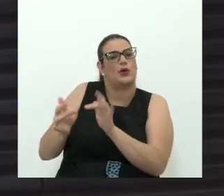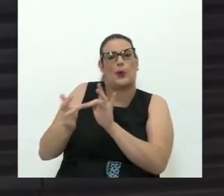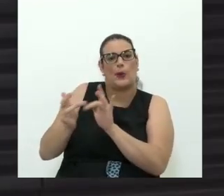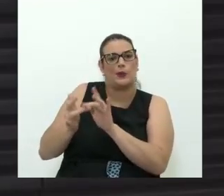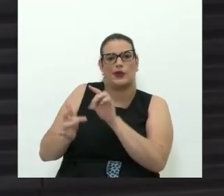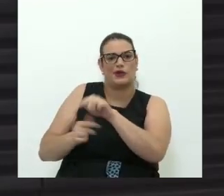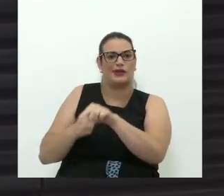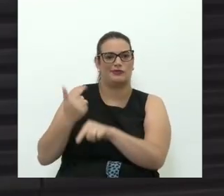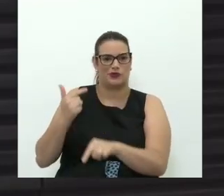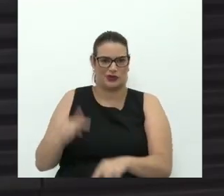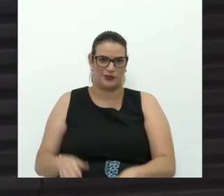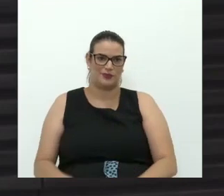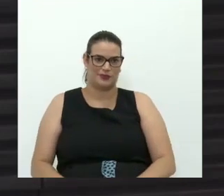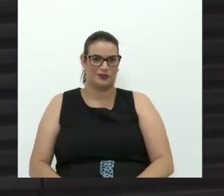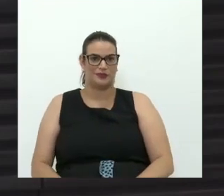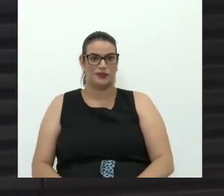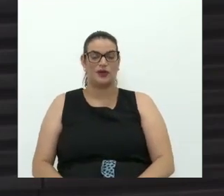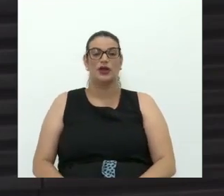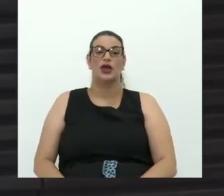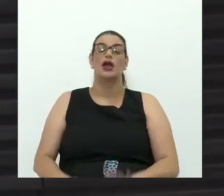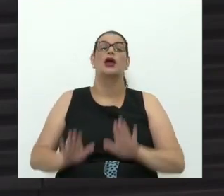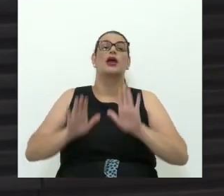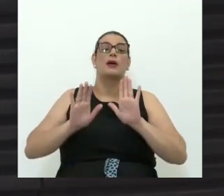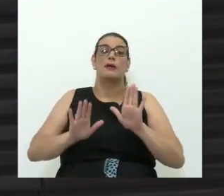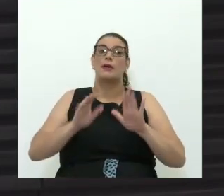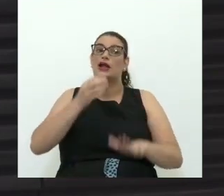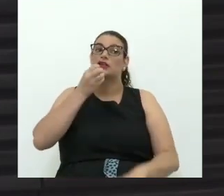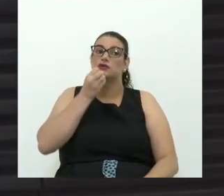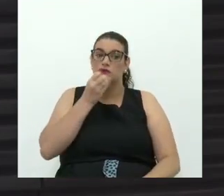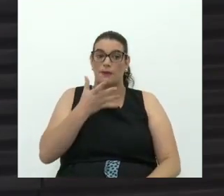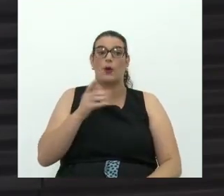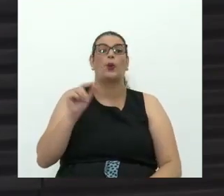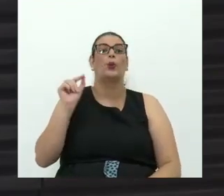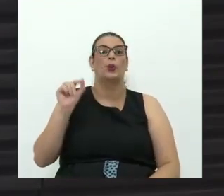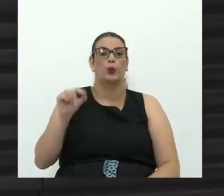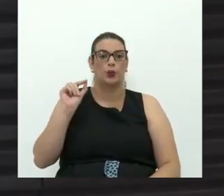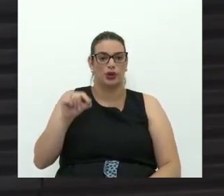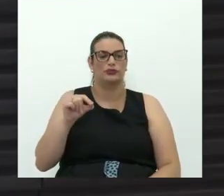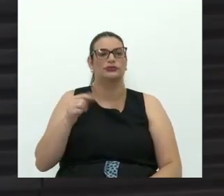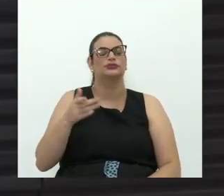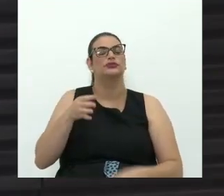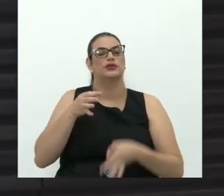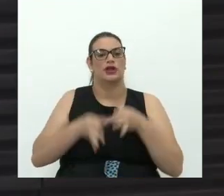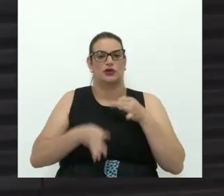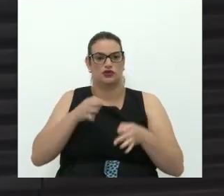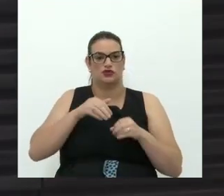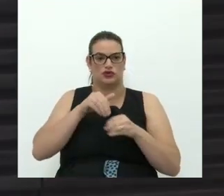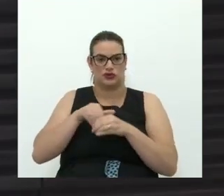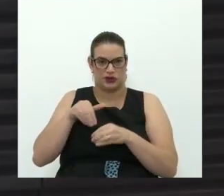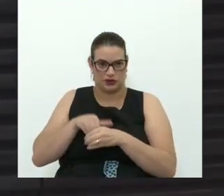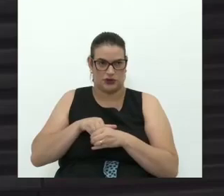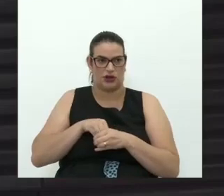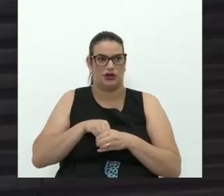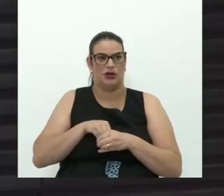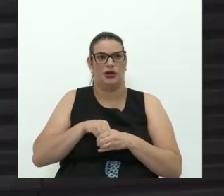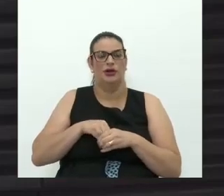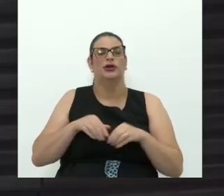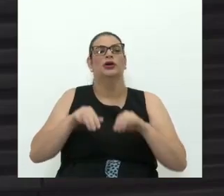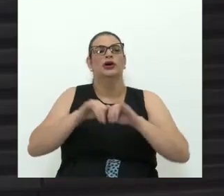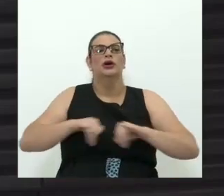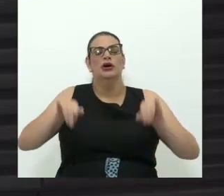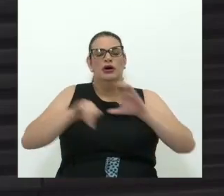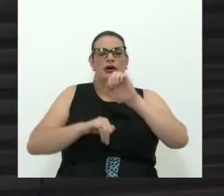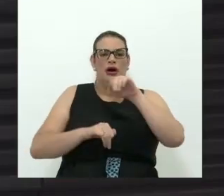ela mas o que é bom dessa história é que a própria justiça eleitoral como eu já falei do divulga Cand tem